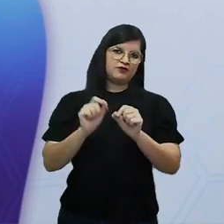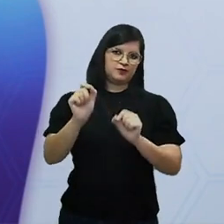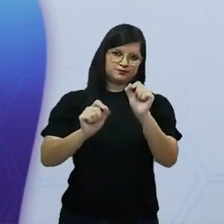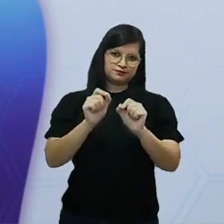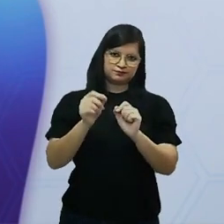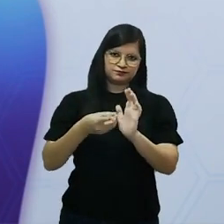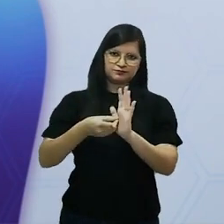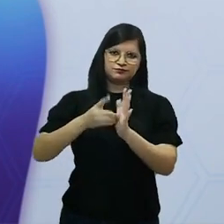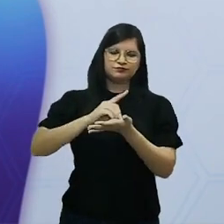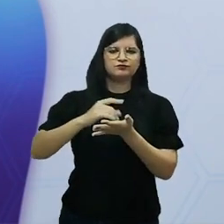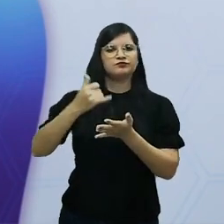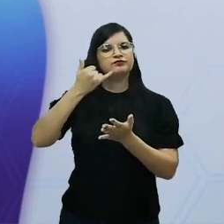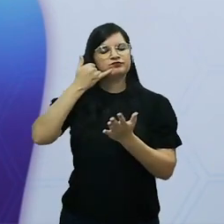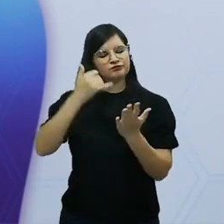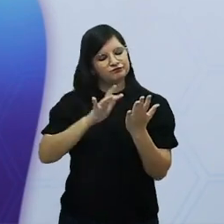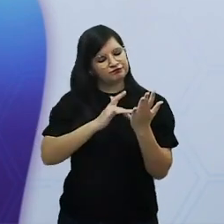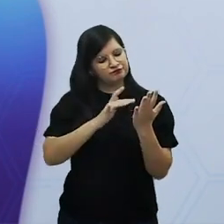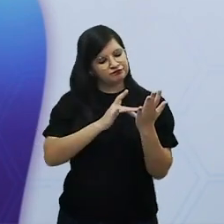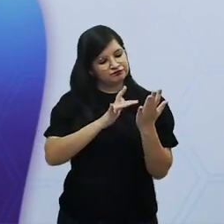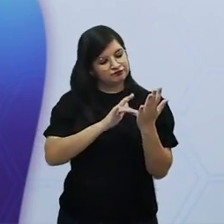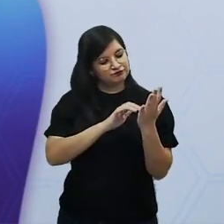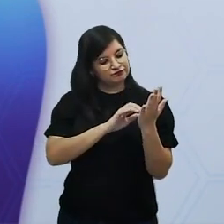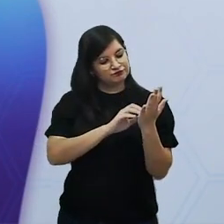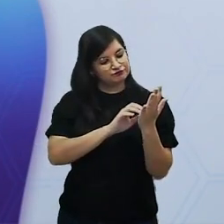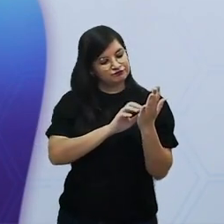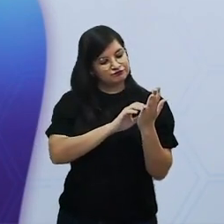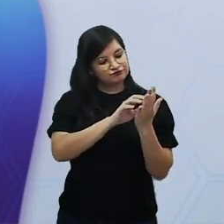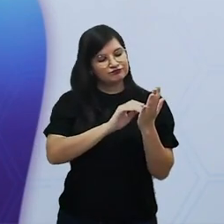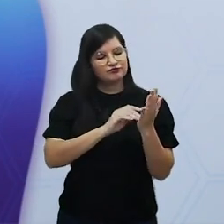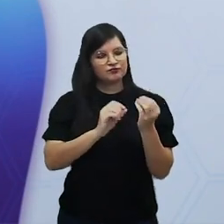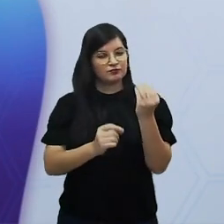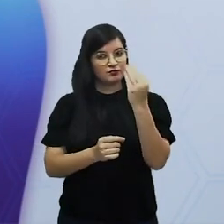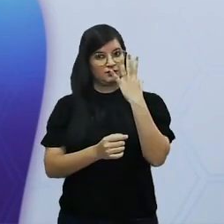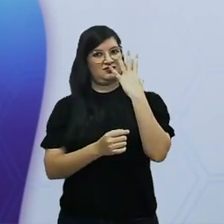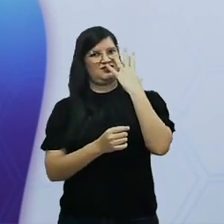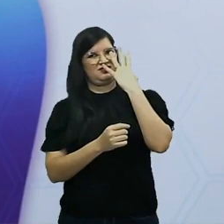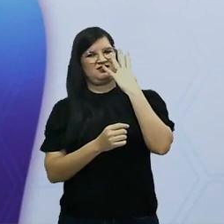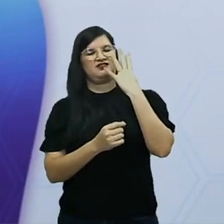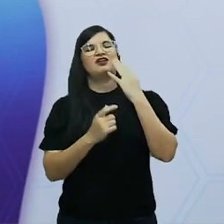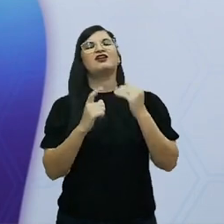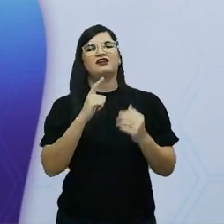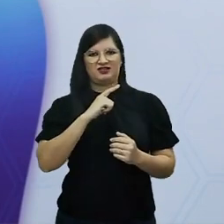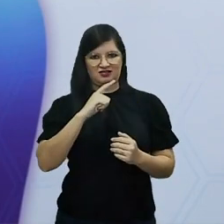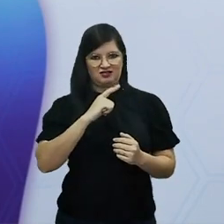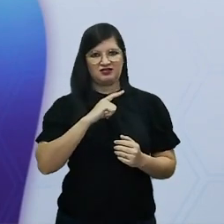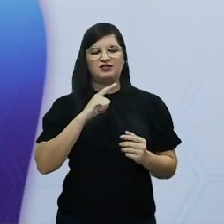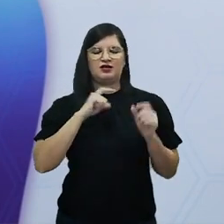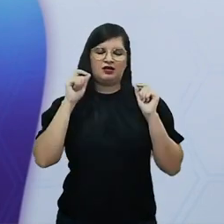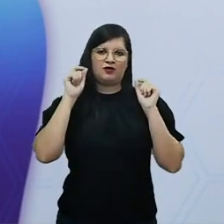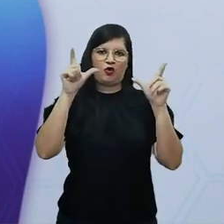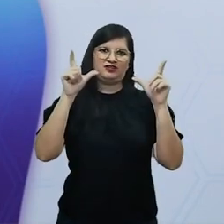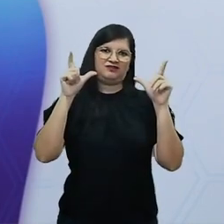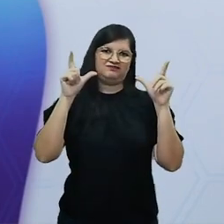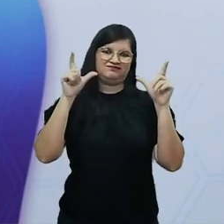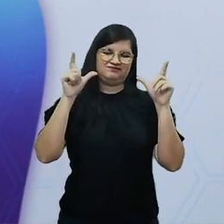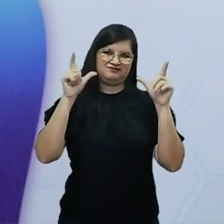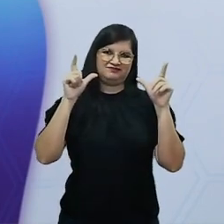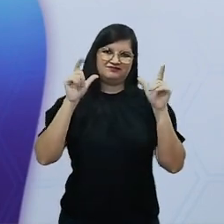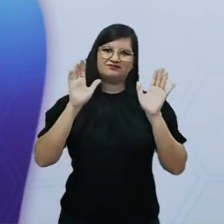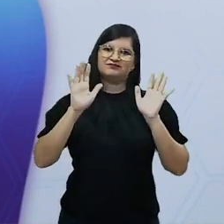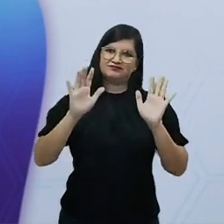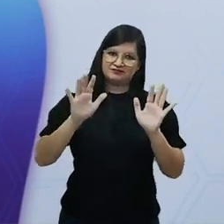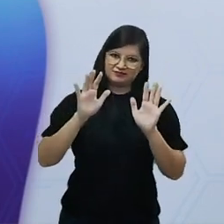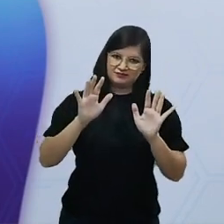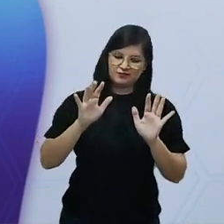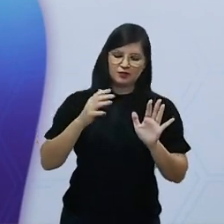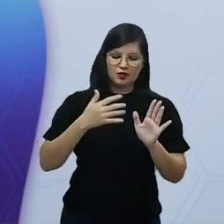eu ficava com a luz do celular na minha cara. E a luz do celular, ela emite alguns raios que mantém você alerta. O que é que foi que eu fiz? Eu tenho que